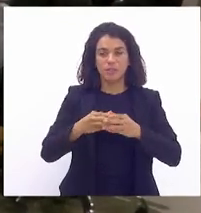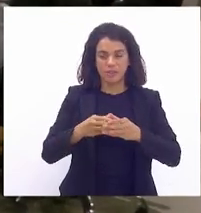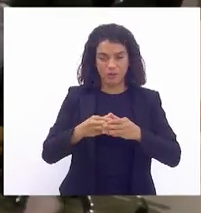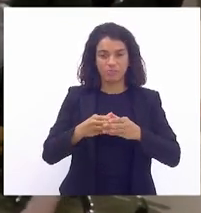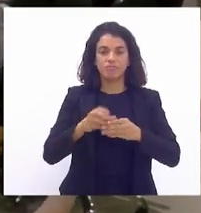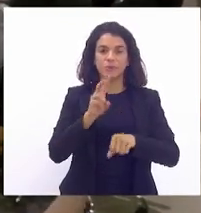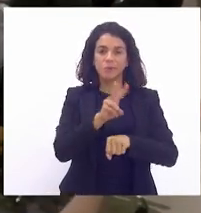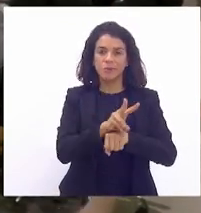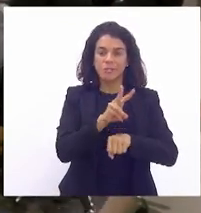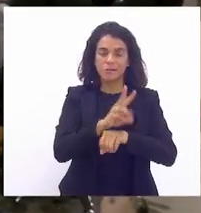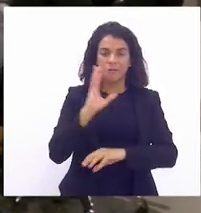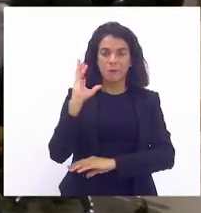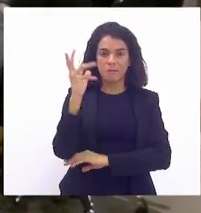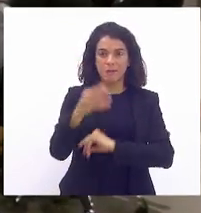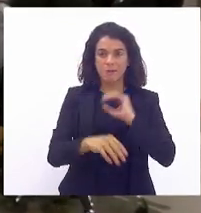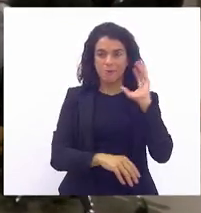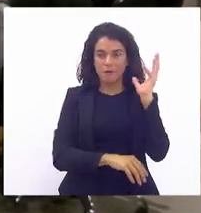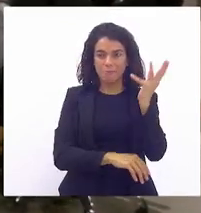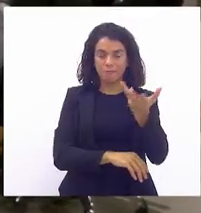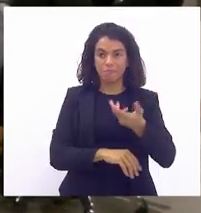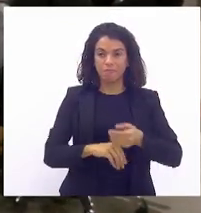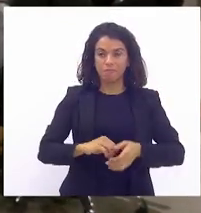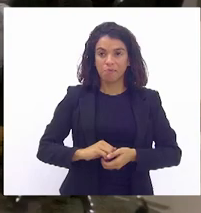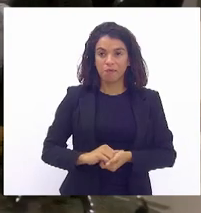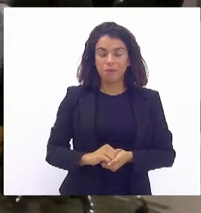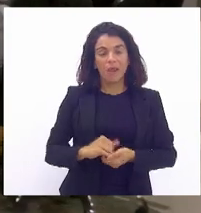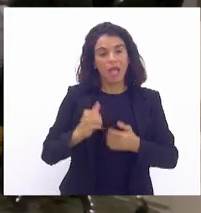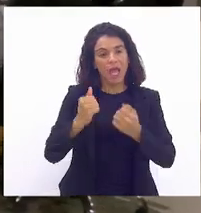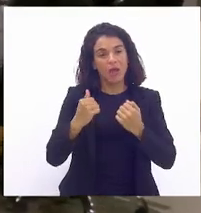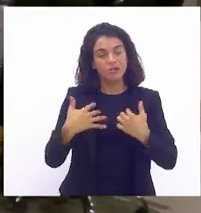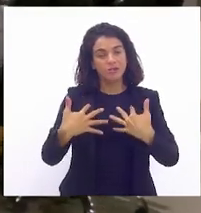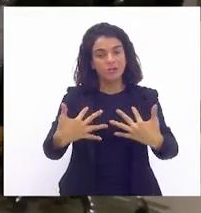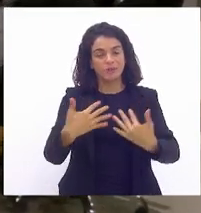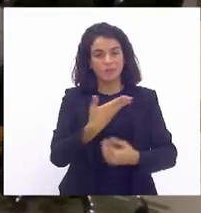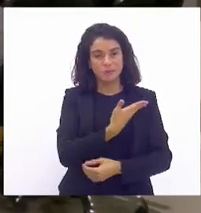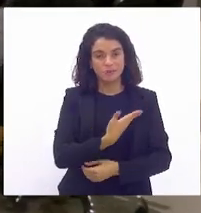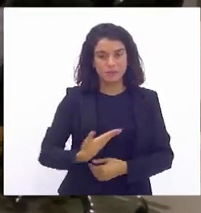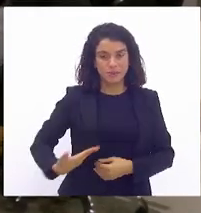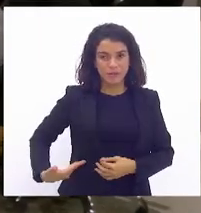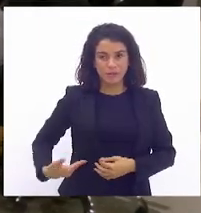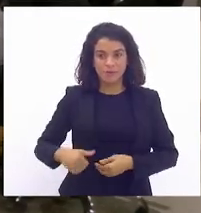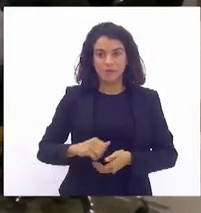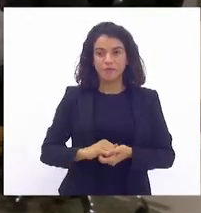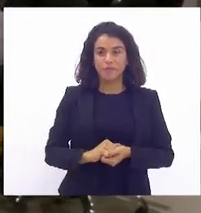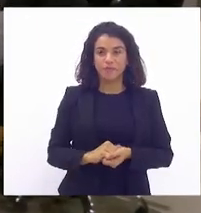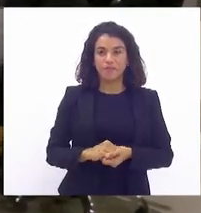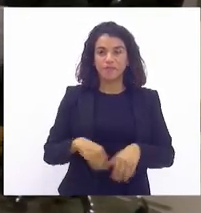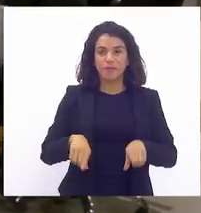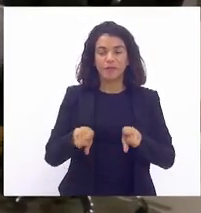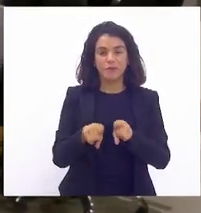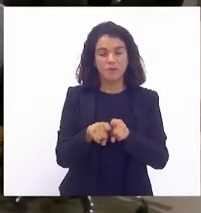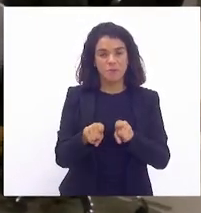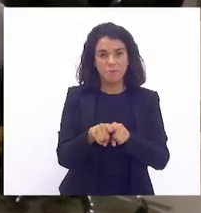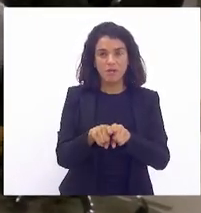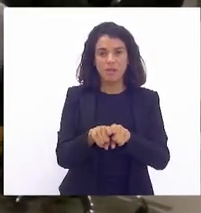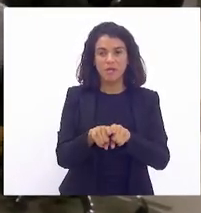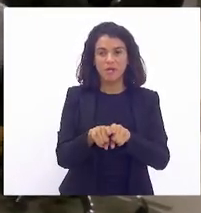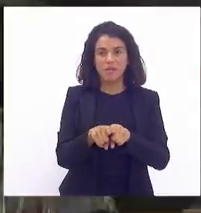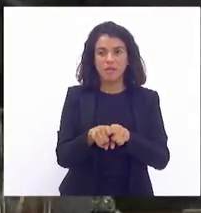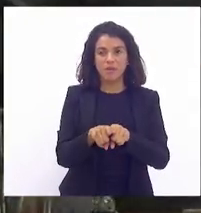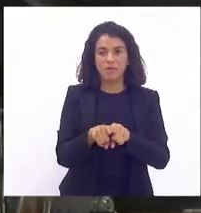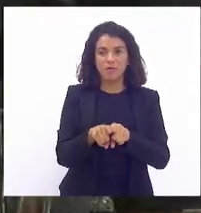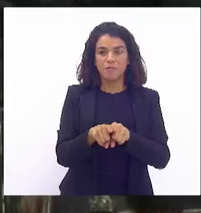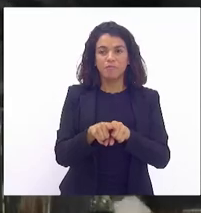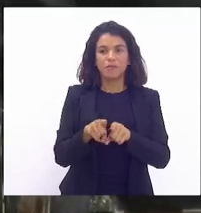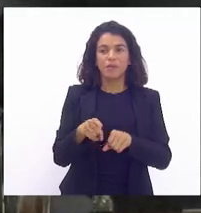É fundamental a realização dessa audiência pública, à luz de outras que a gente já fez pela